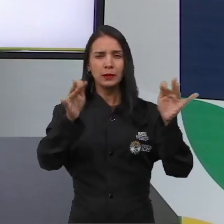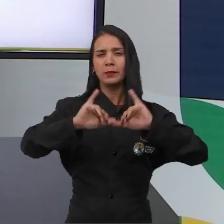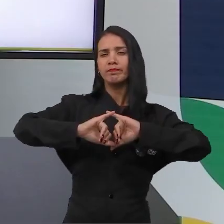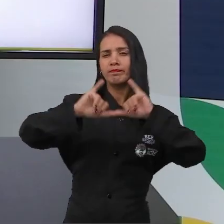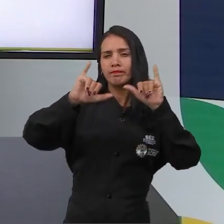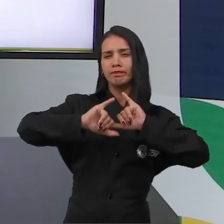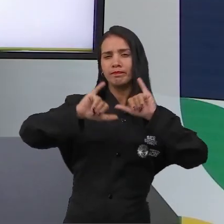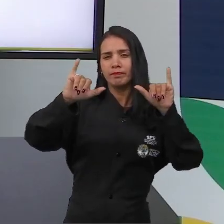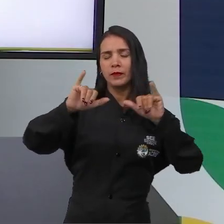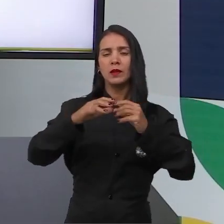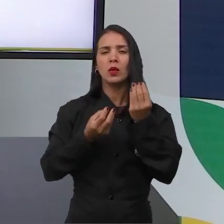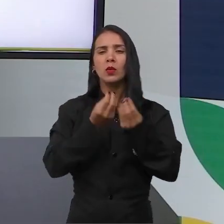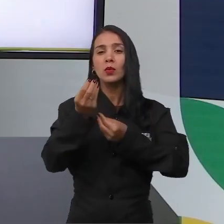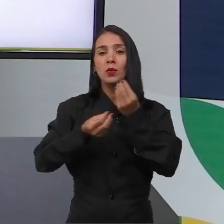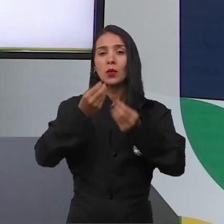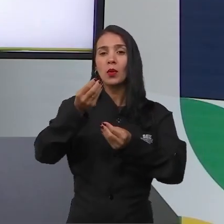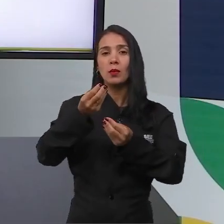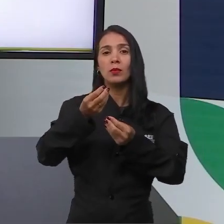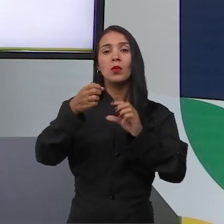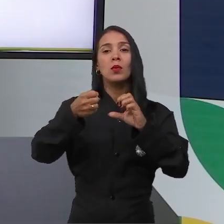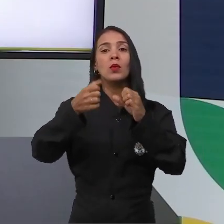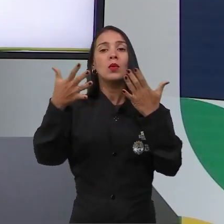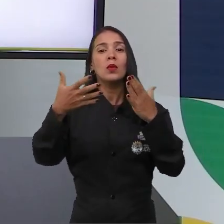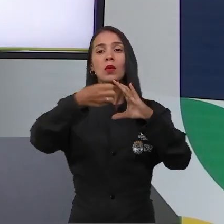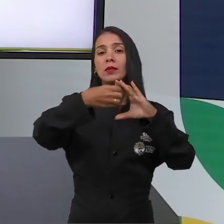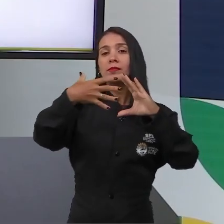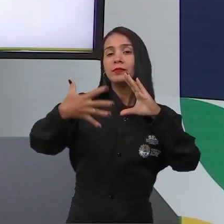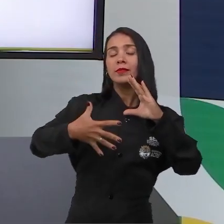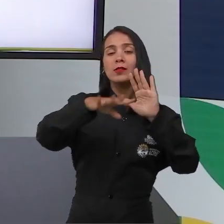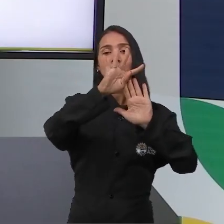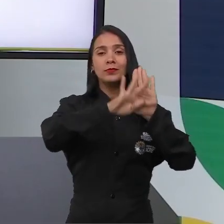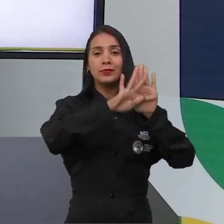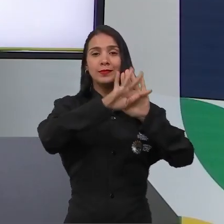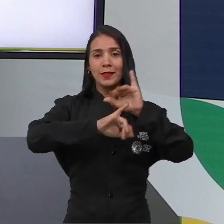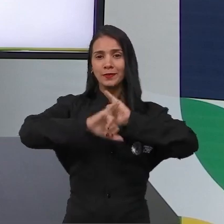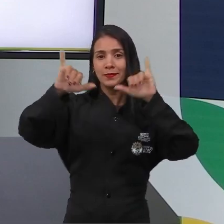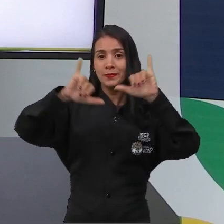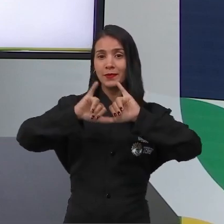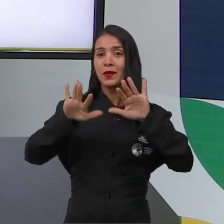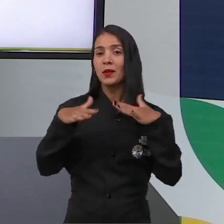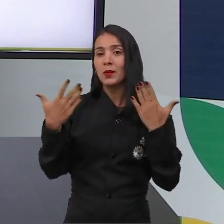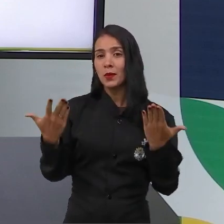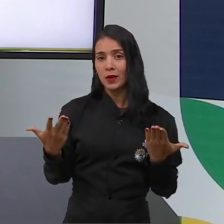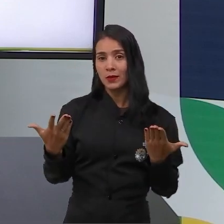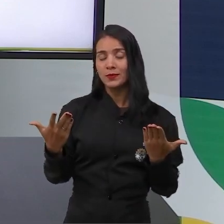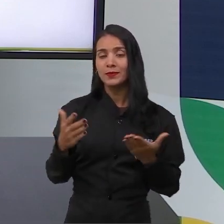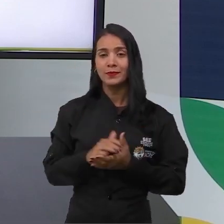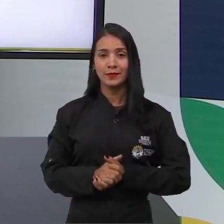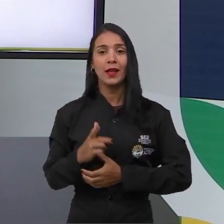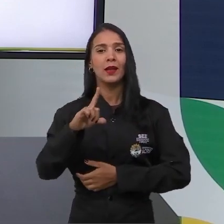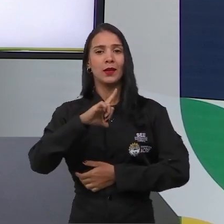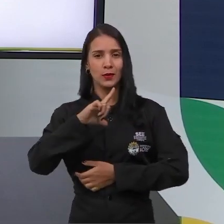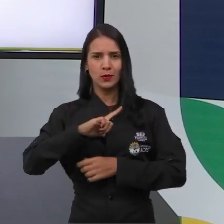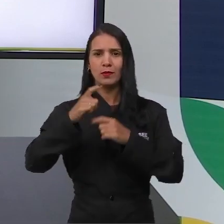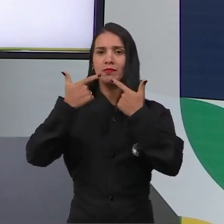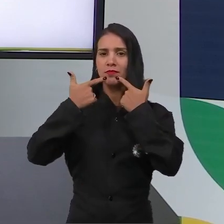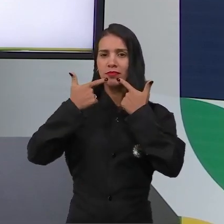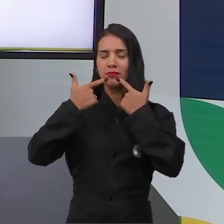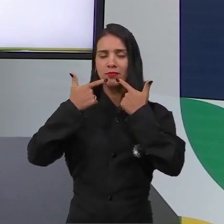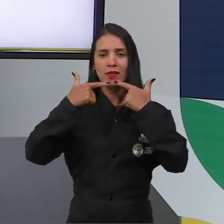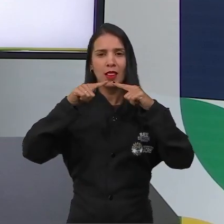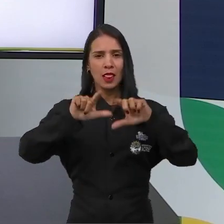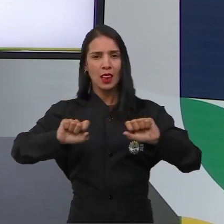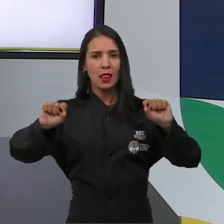uma notícia. Qual é a característica ali do texto noticioso, da notícia? Eu tenho ali uma linguagem clara, uma